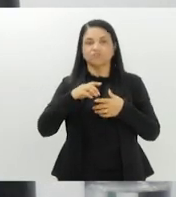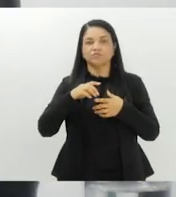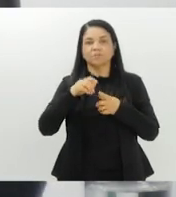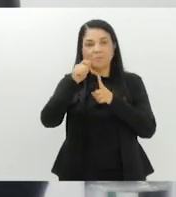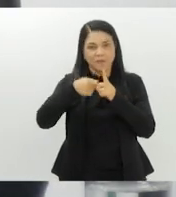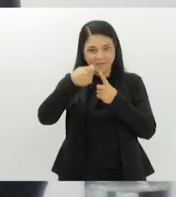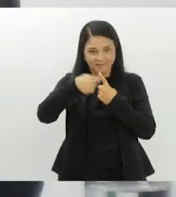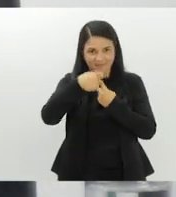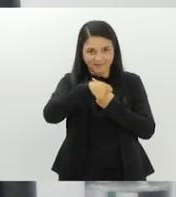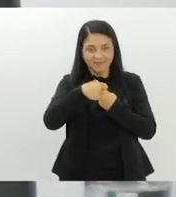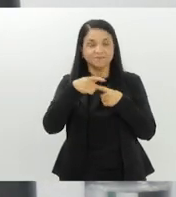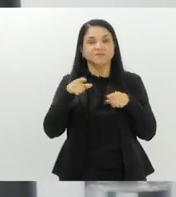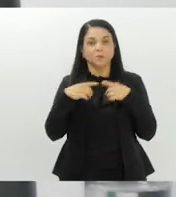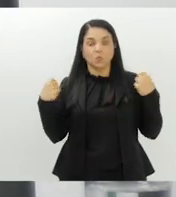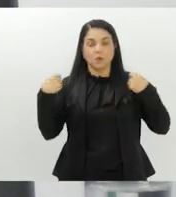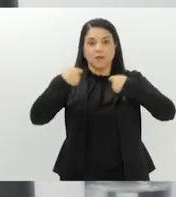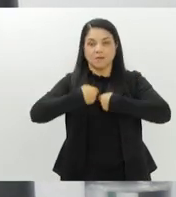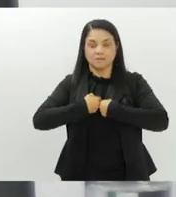um casaco azul marinho.